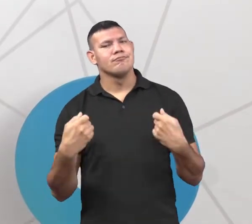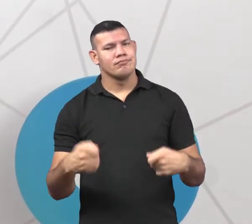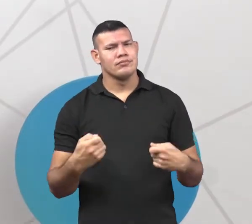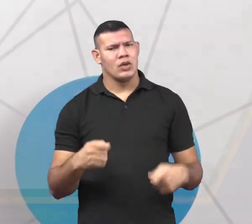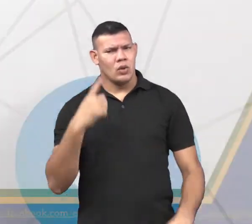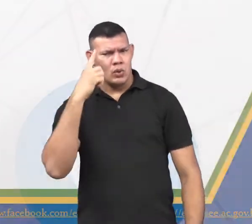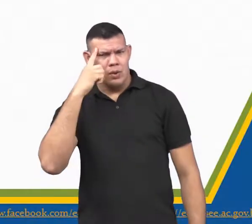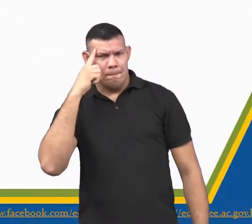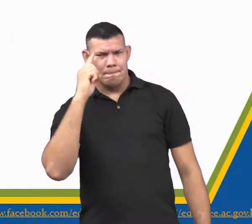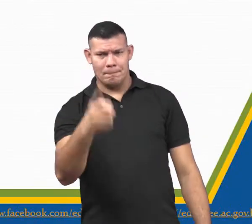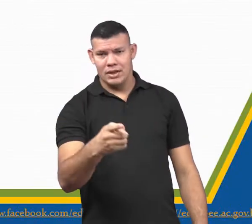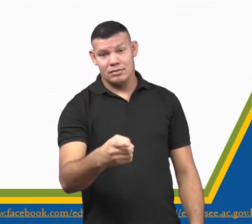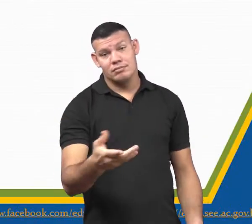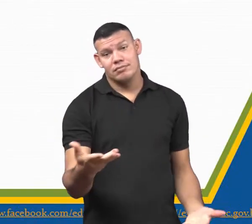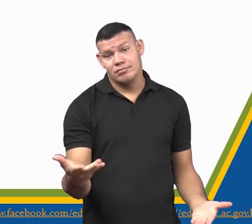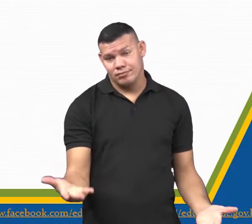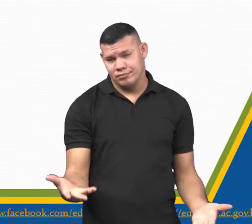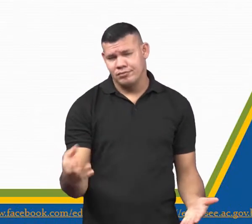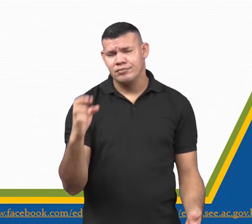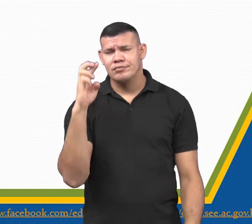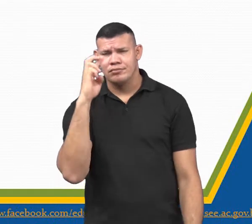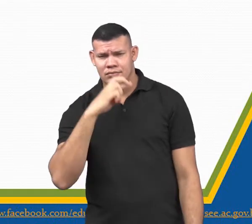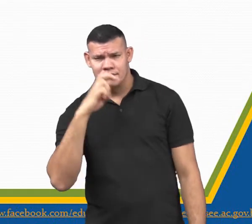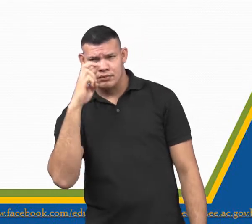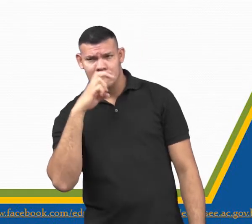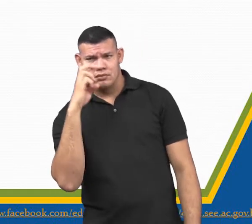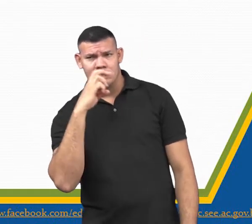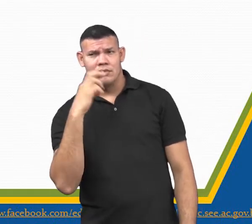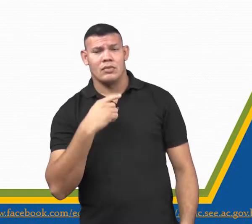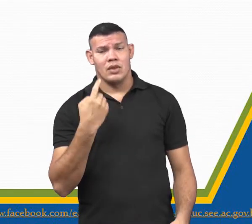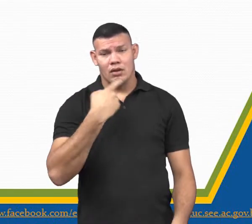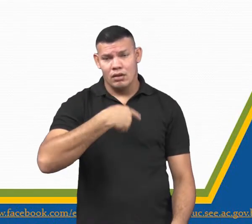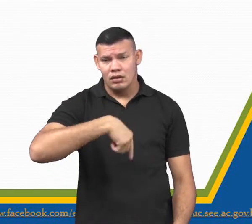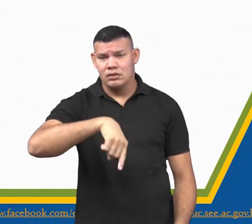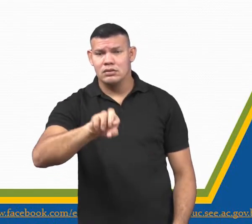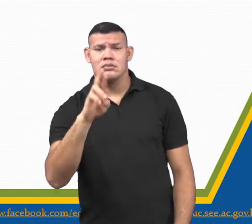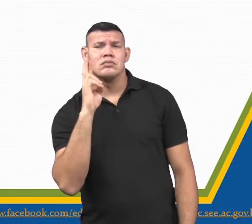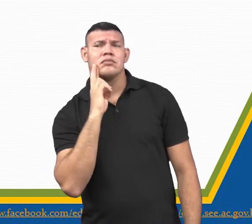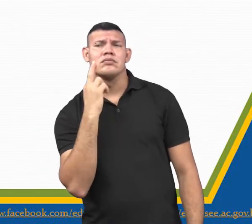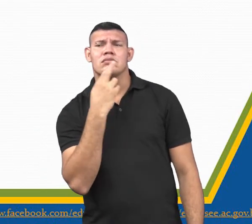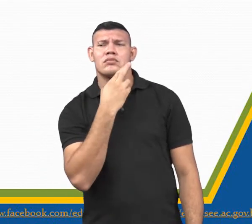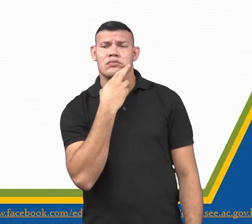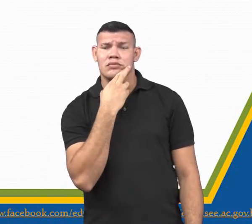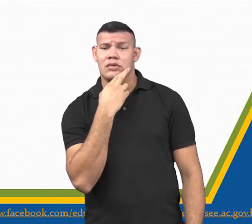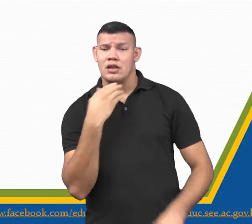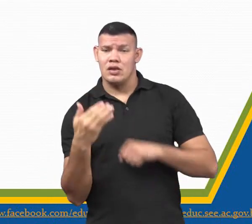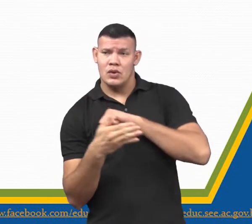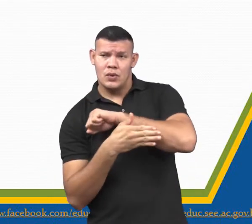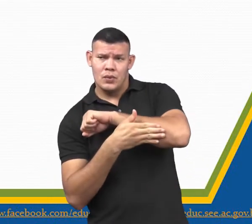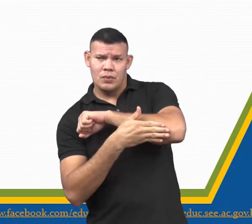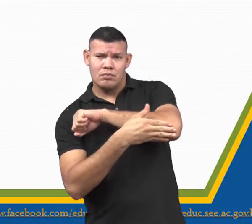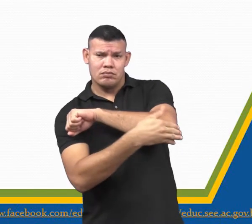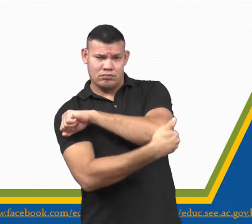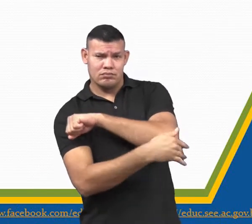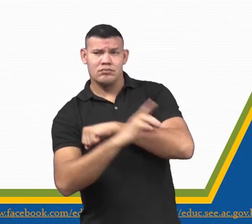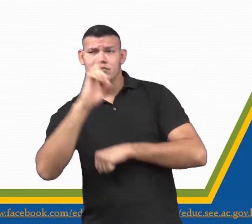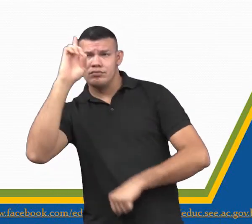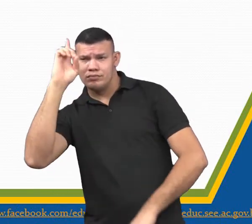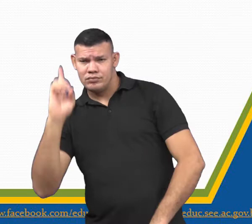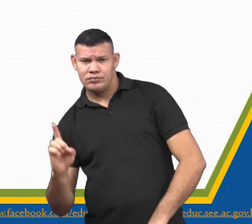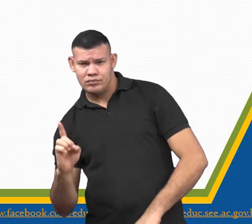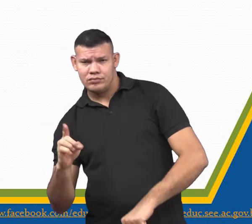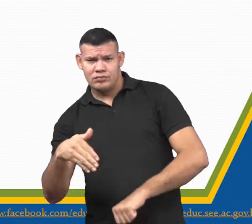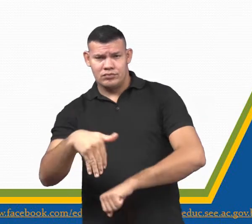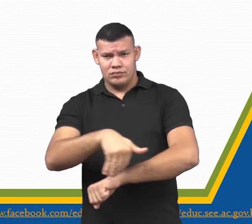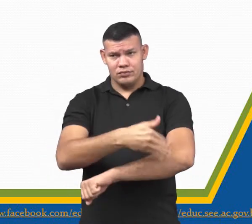imperativo. Observa, para llegar al restaurante, doble a la derecha en la próxima calle.